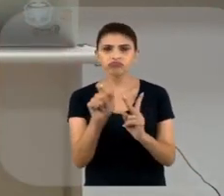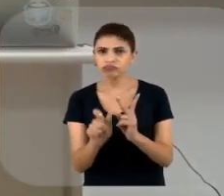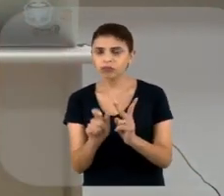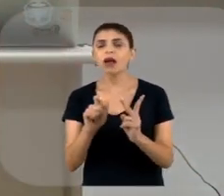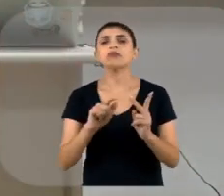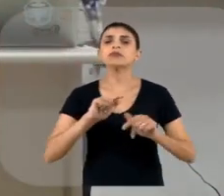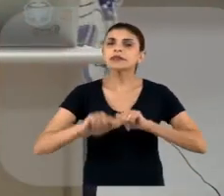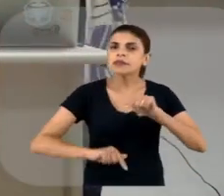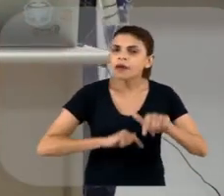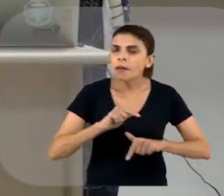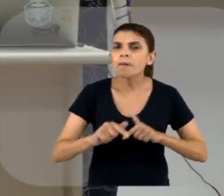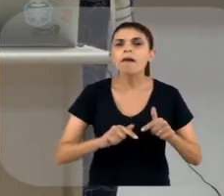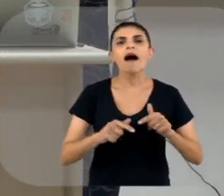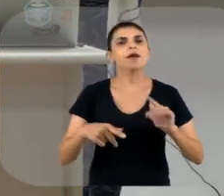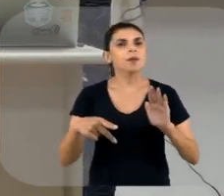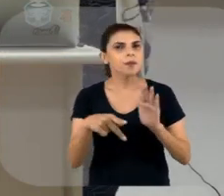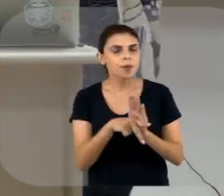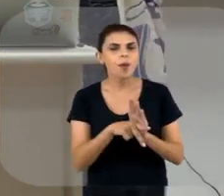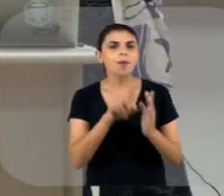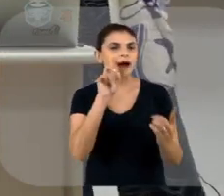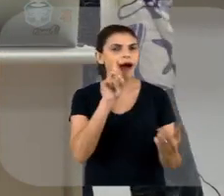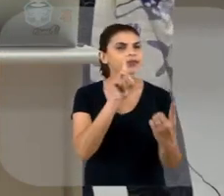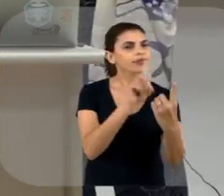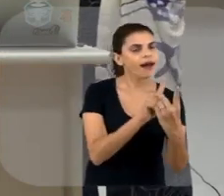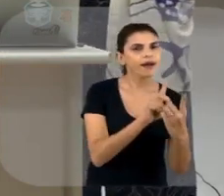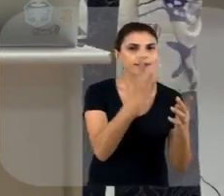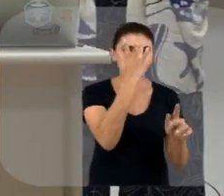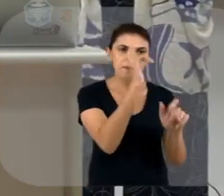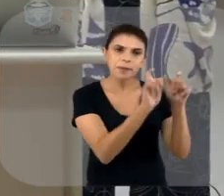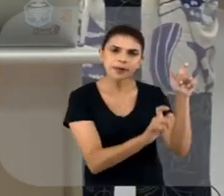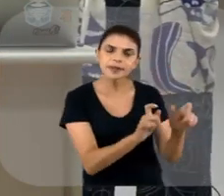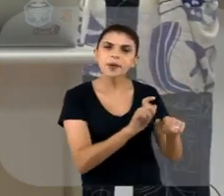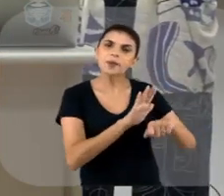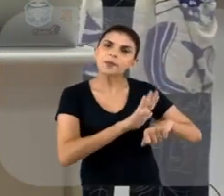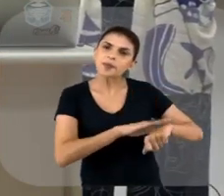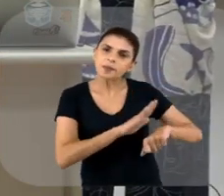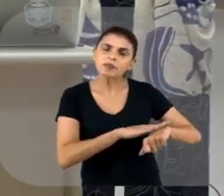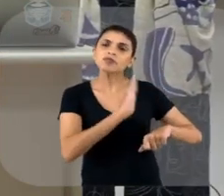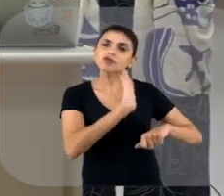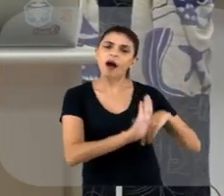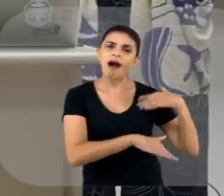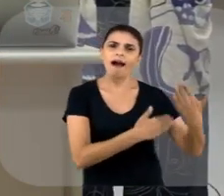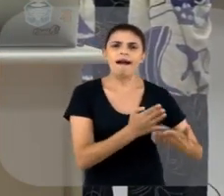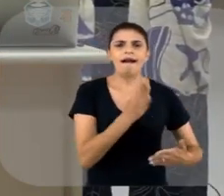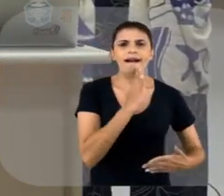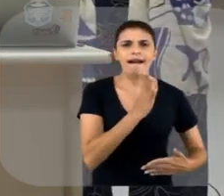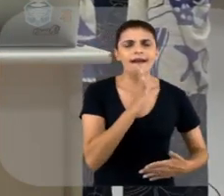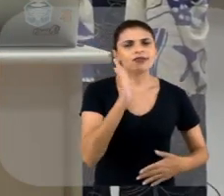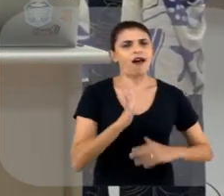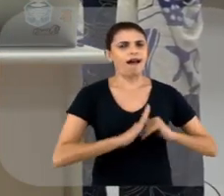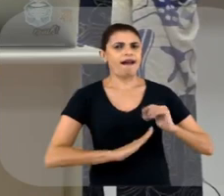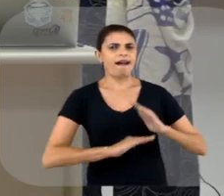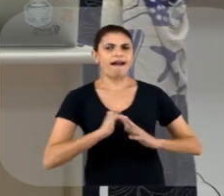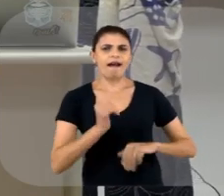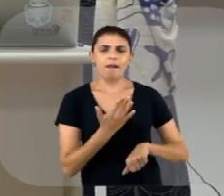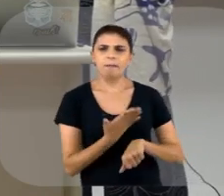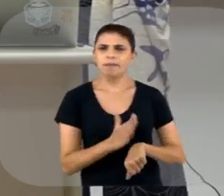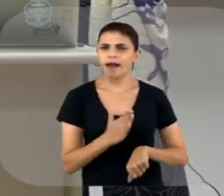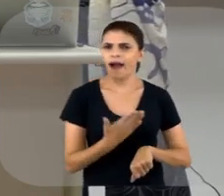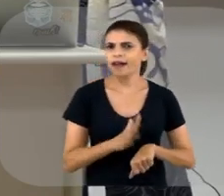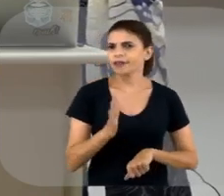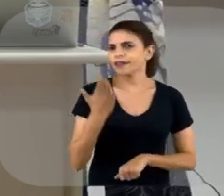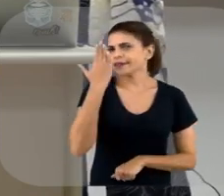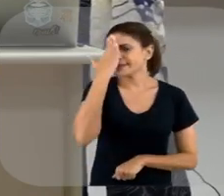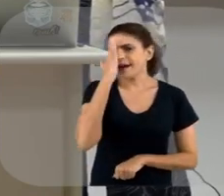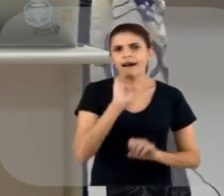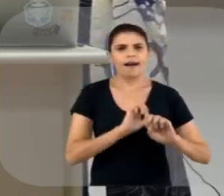saúde, trabalham na atenção primária e, né, já tem aí um conhecimento, uma prática com